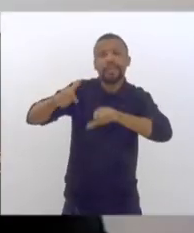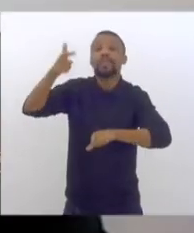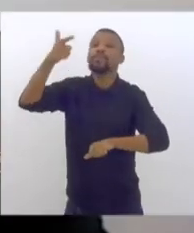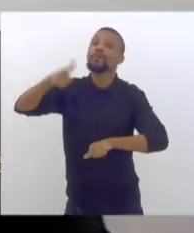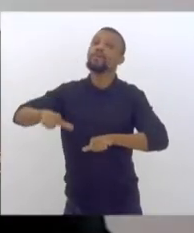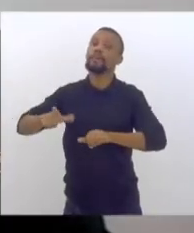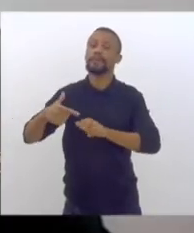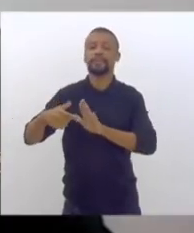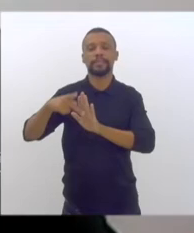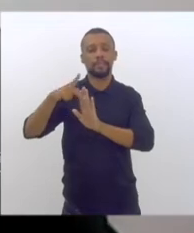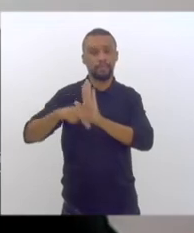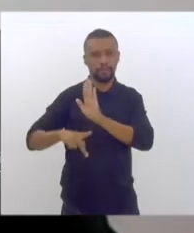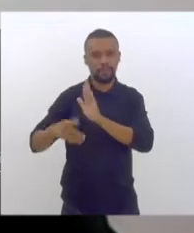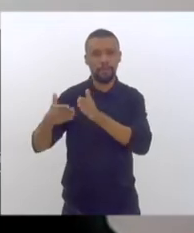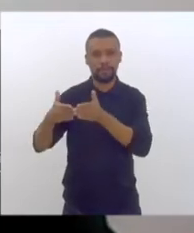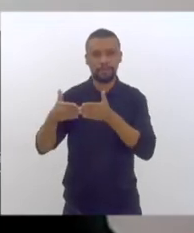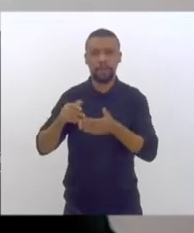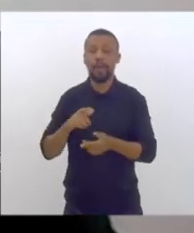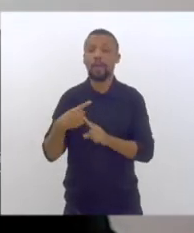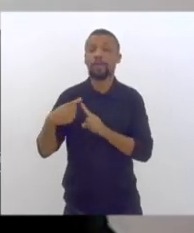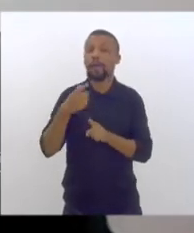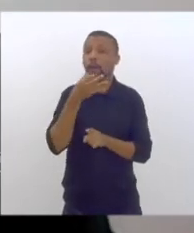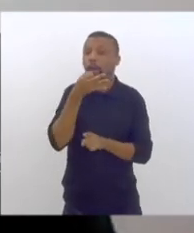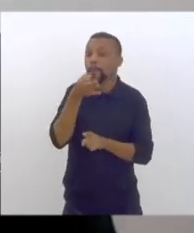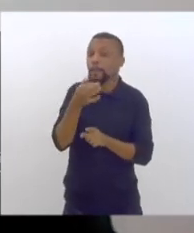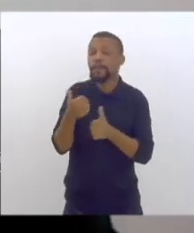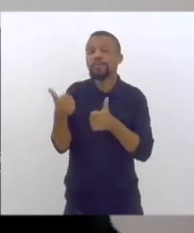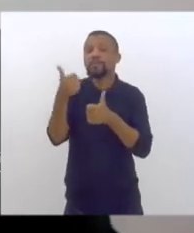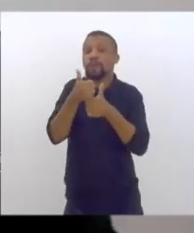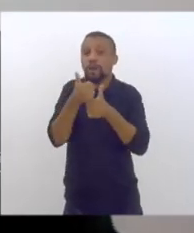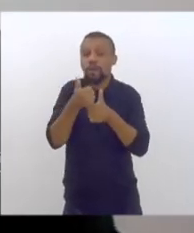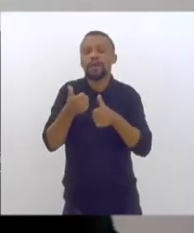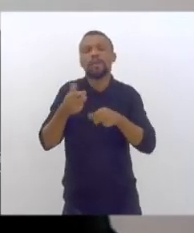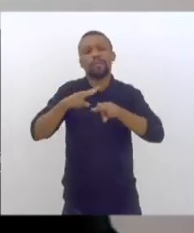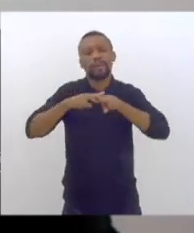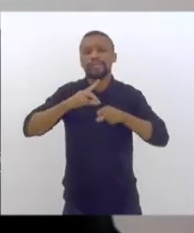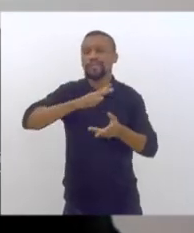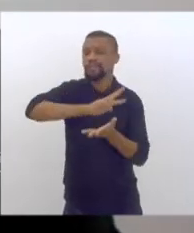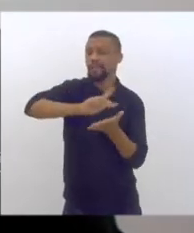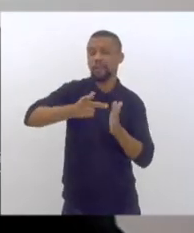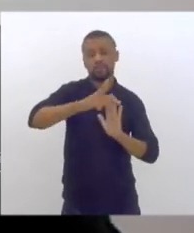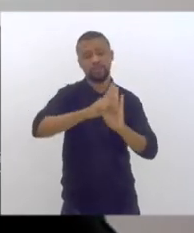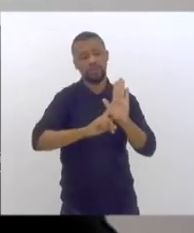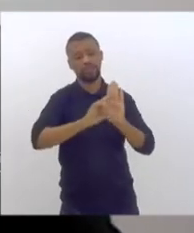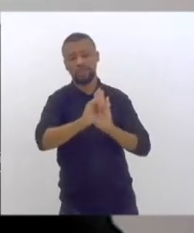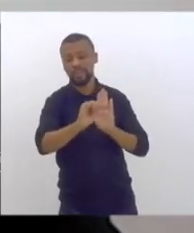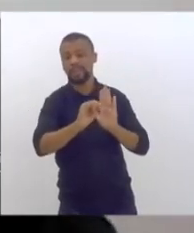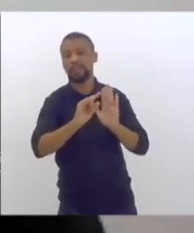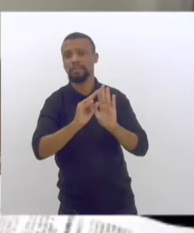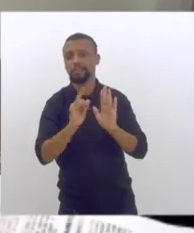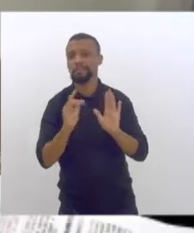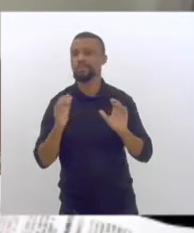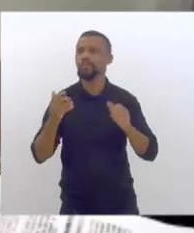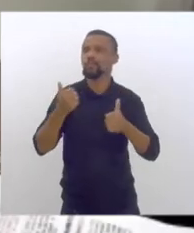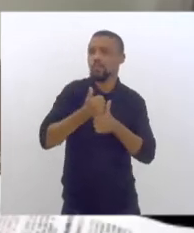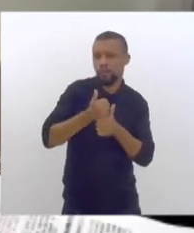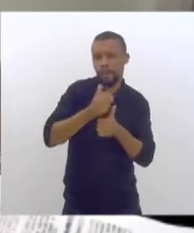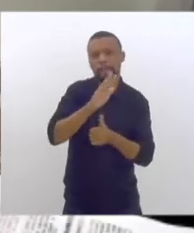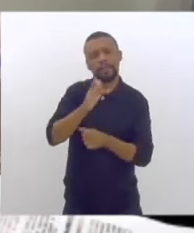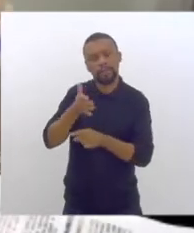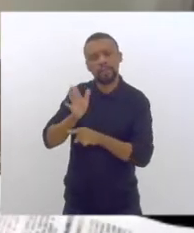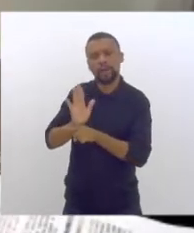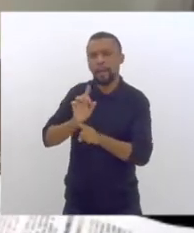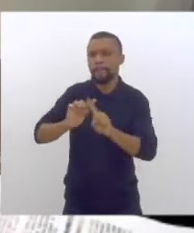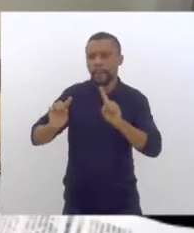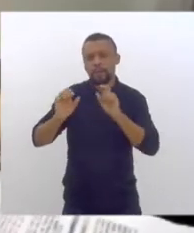perfeita é só porque eu peguei pela pela substituição em função da cumulatividade tá para te dar um lote é de entendimento mas não